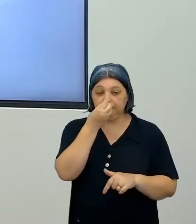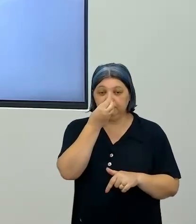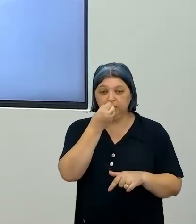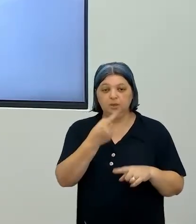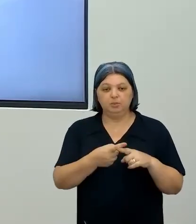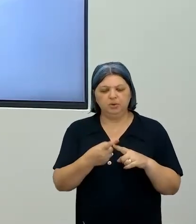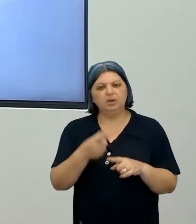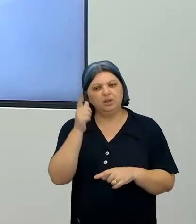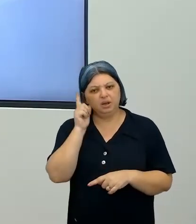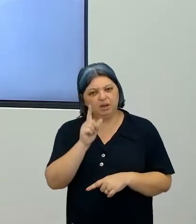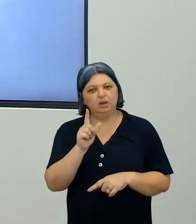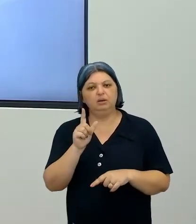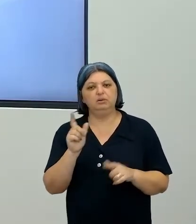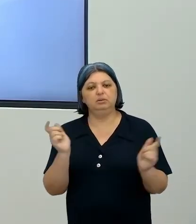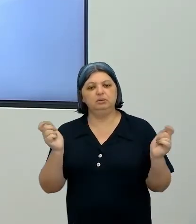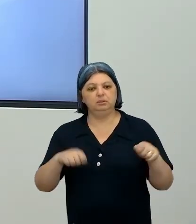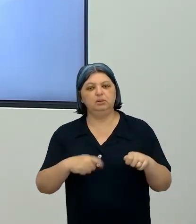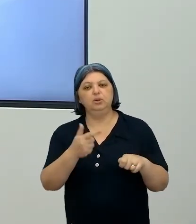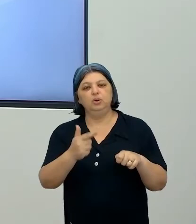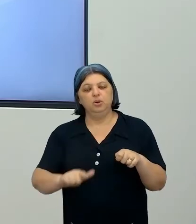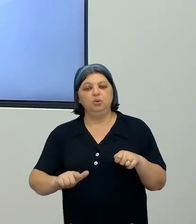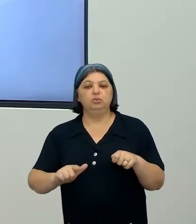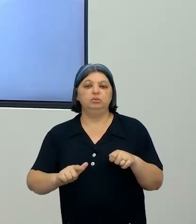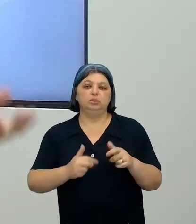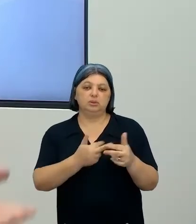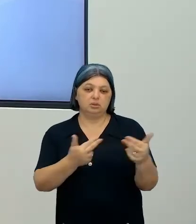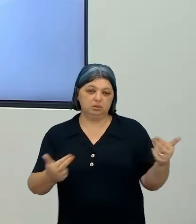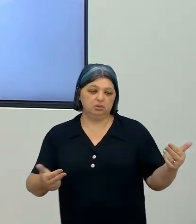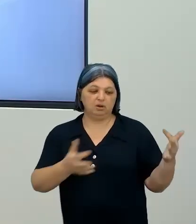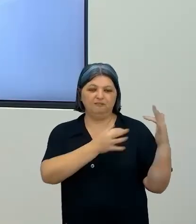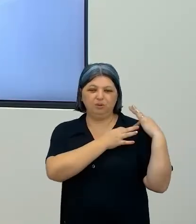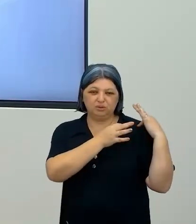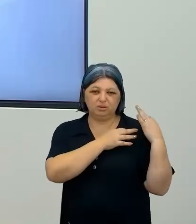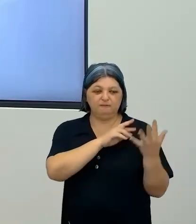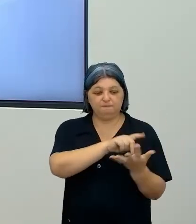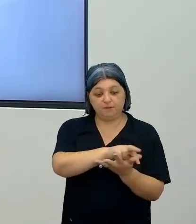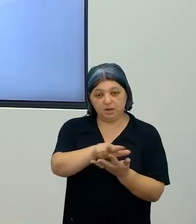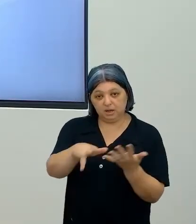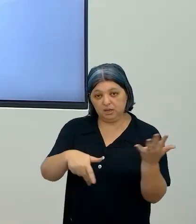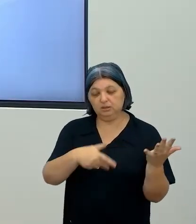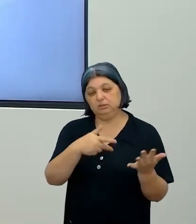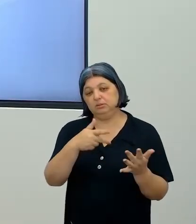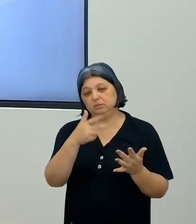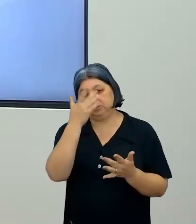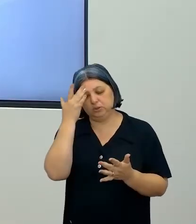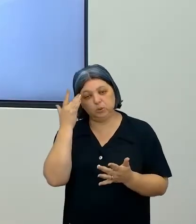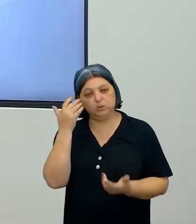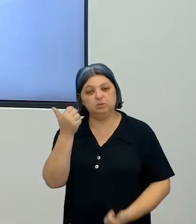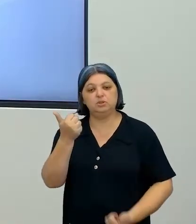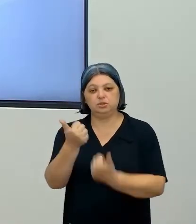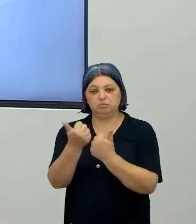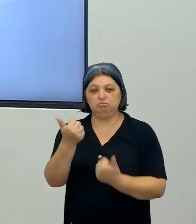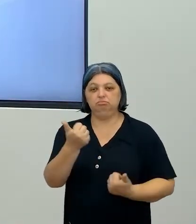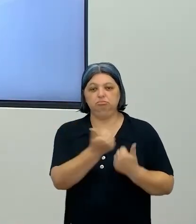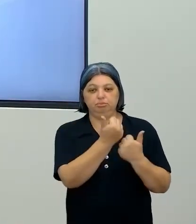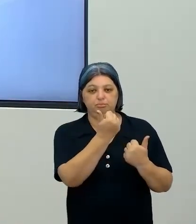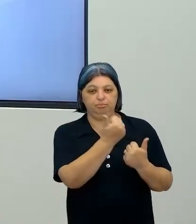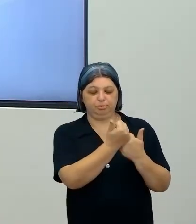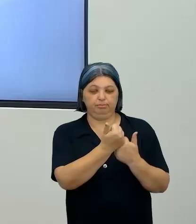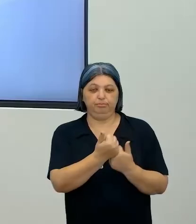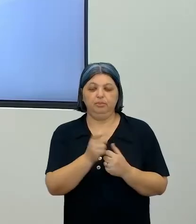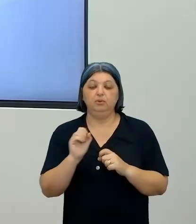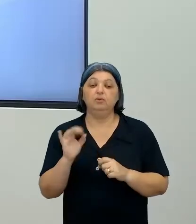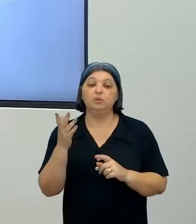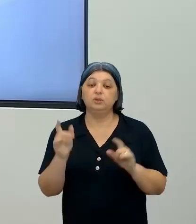eles vão conseguir desempenhar mais funções no lugar de vários trabalhadores ao mesmo tempo. E isso vai gerando um clima do